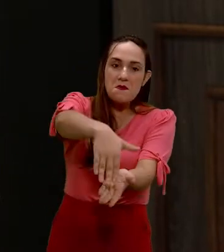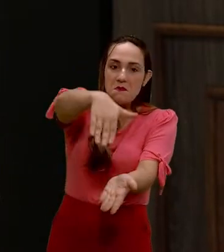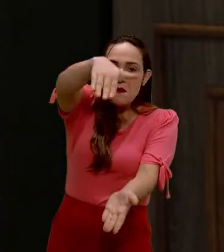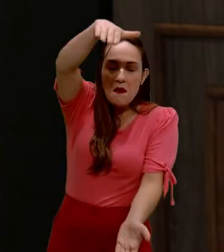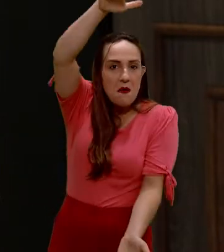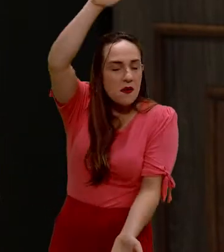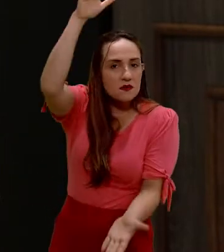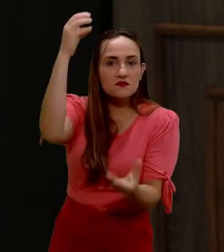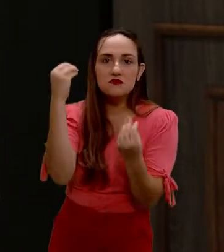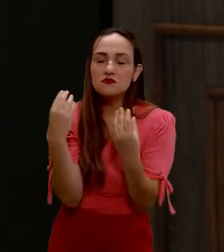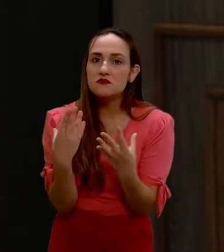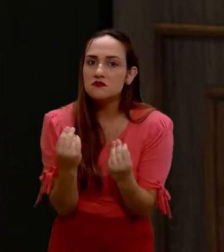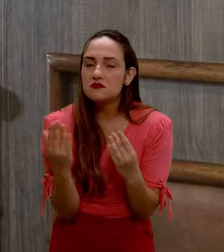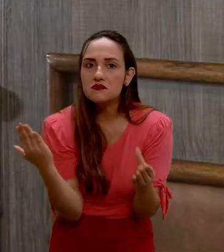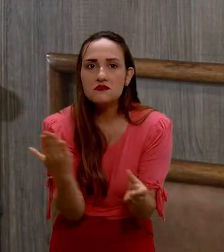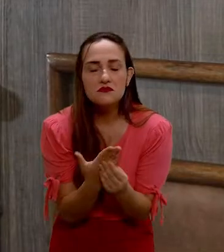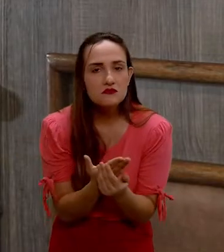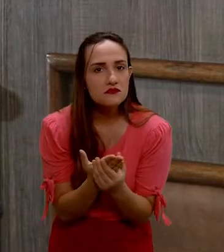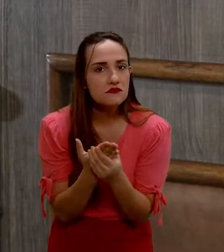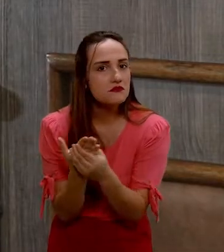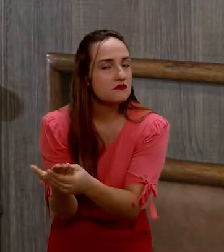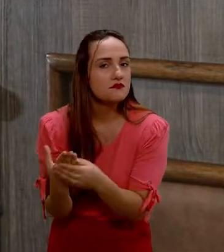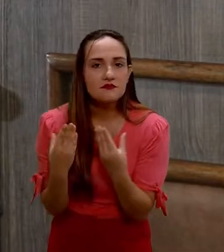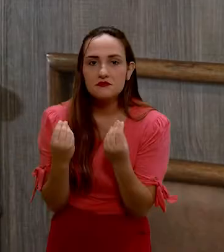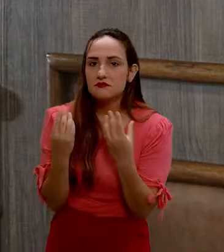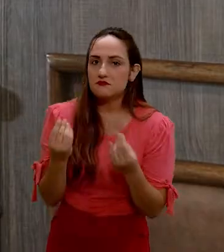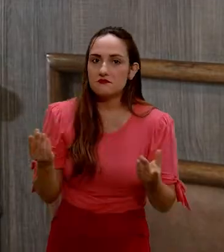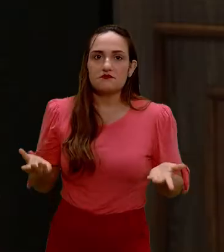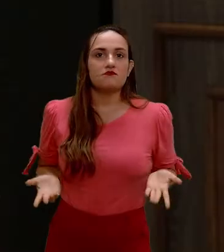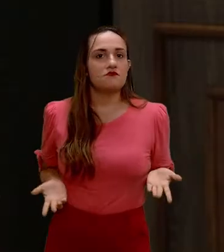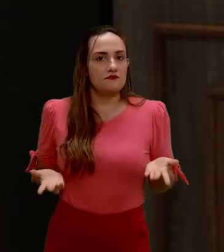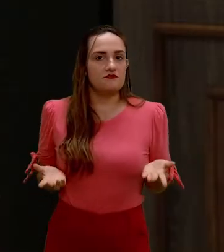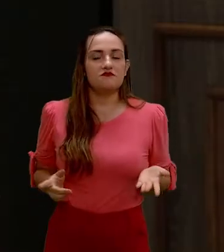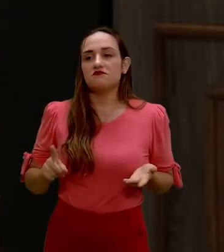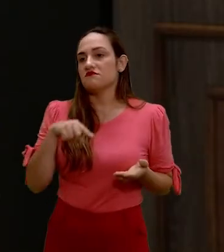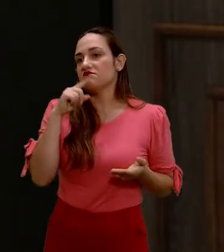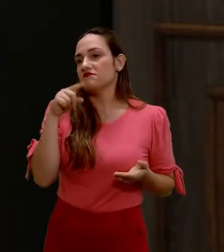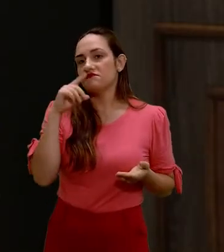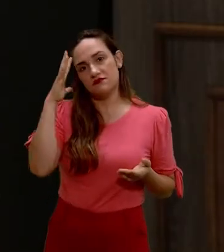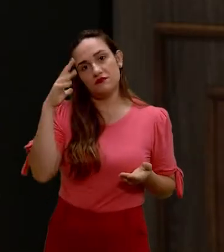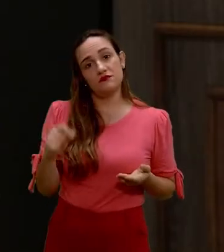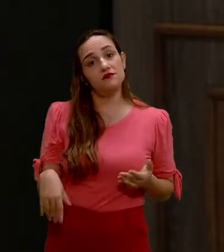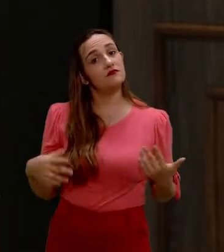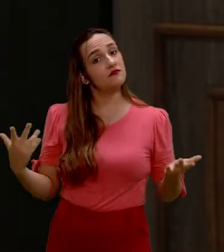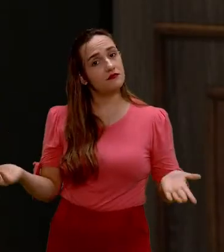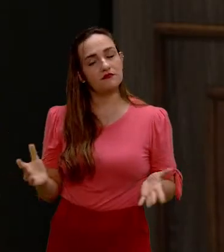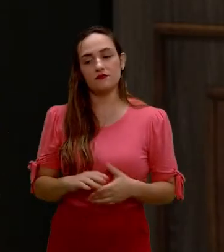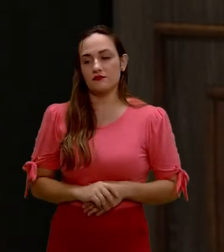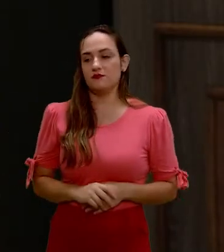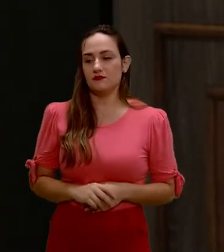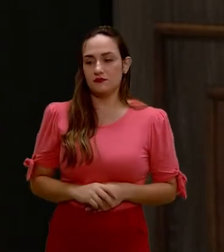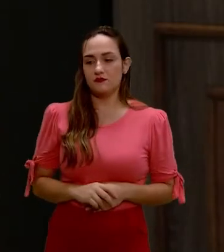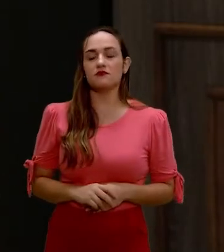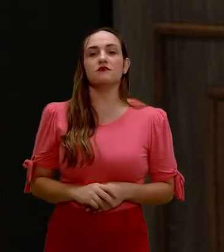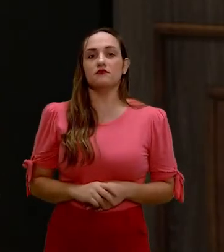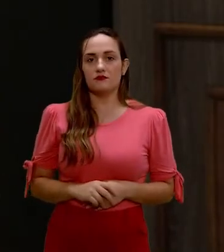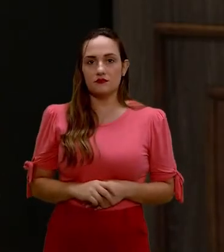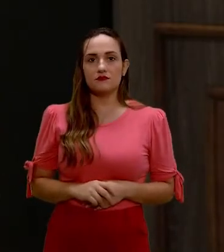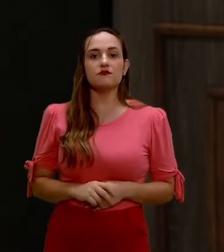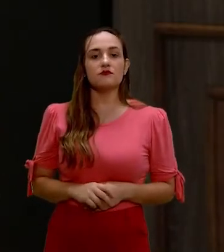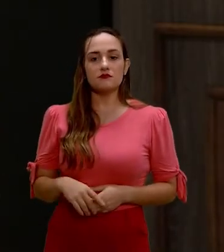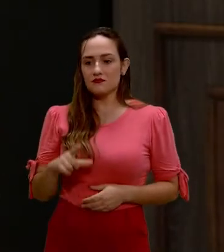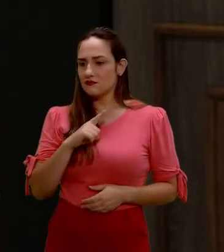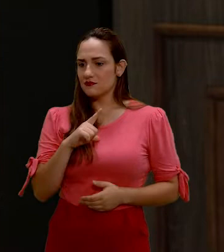ao número de processos que entram. Né? Isso não seria possível. Nós temos varas